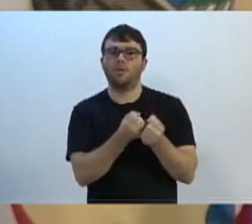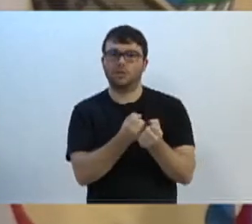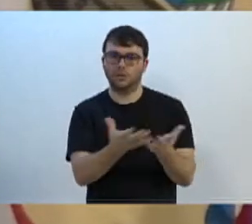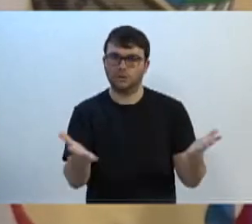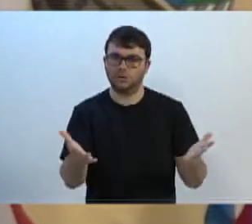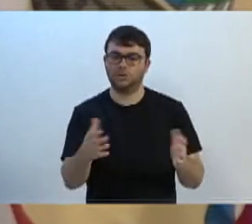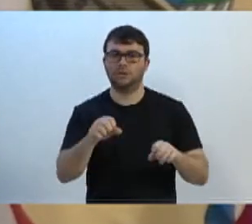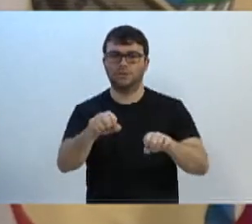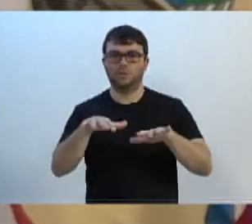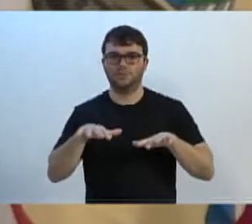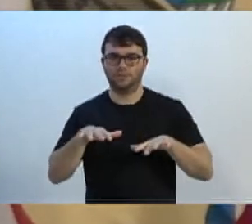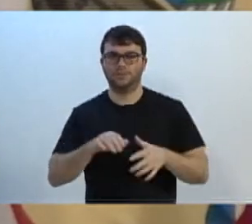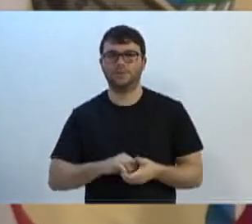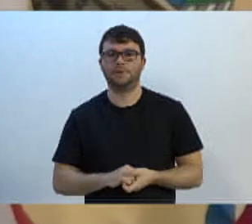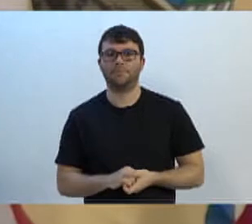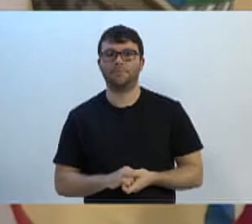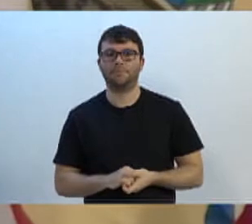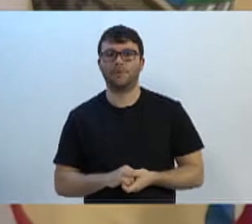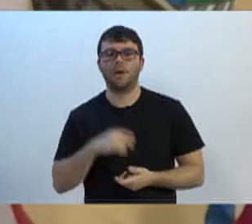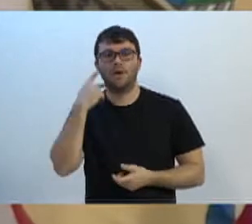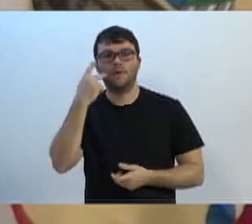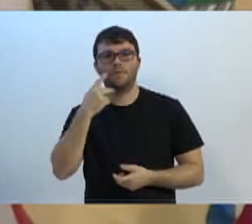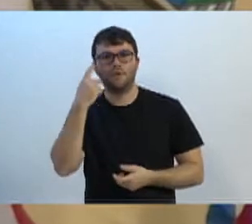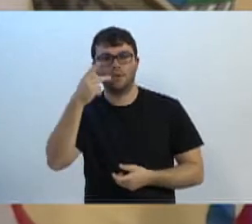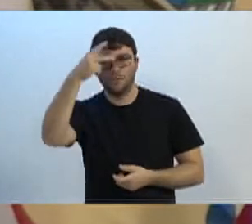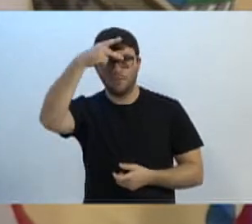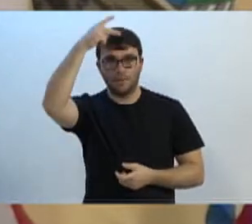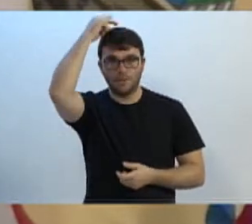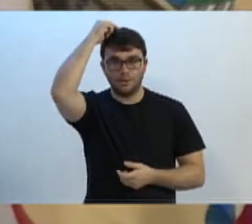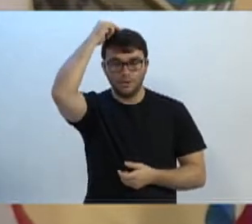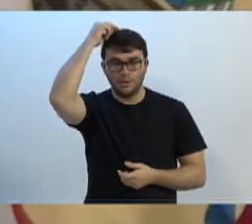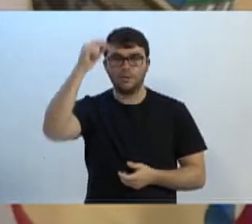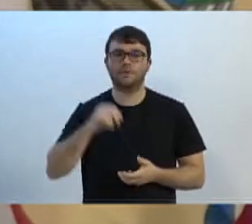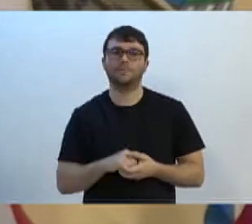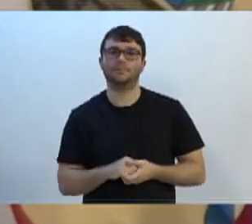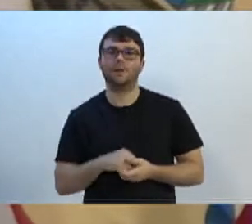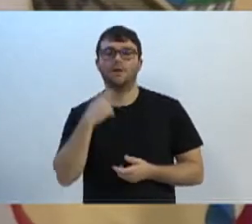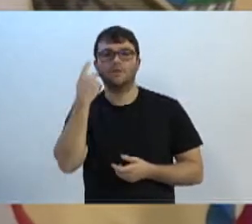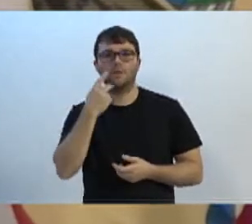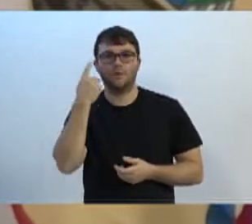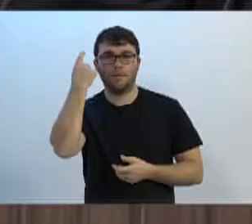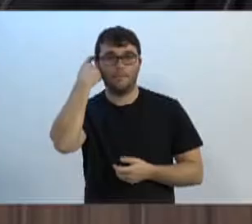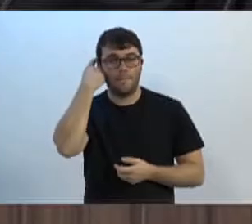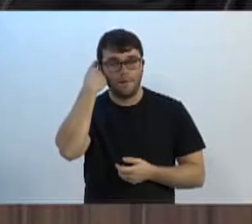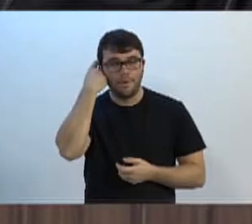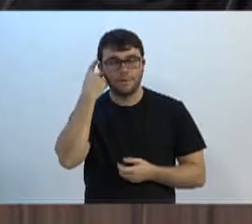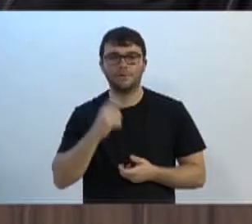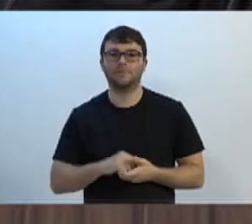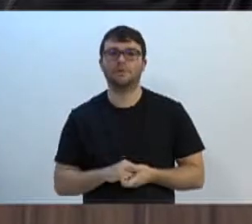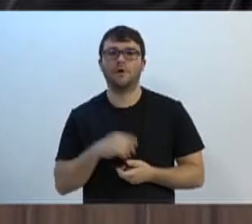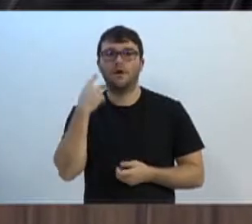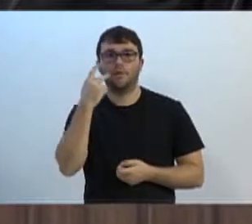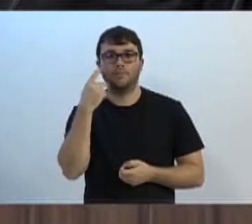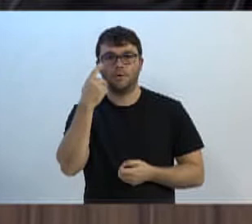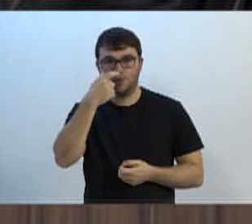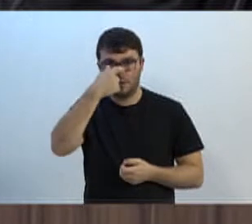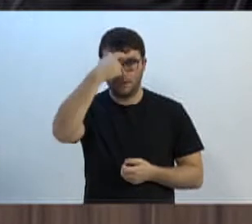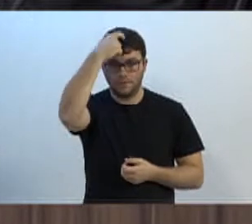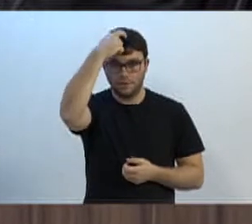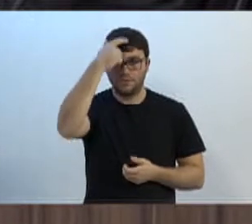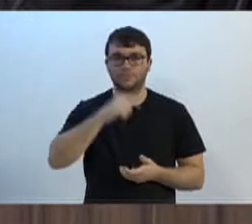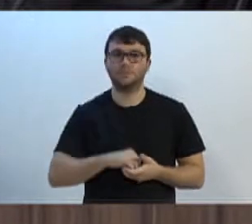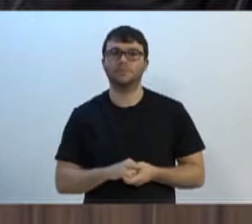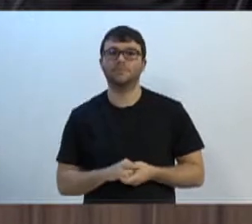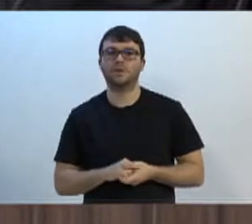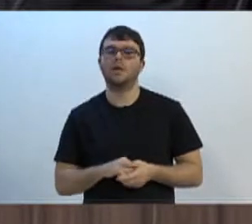audiência vereadora Alexandre Matias Vereador yanderegmann e Vereador Adriano Pereira os demais